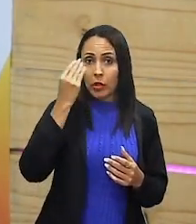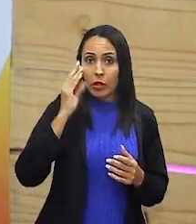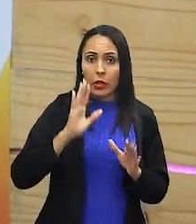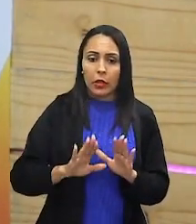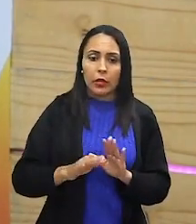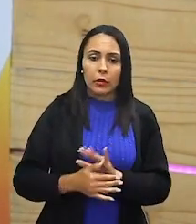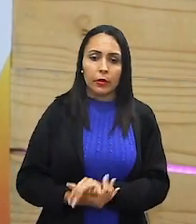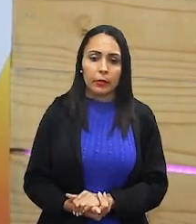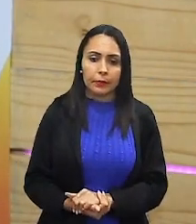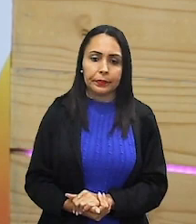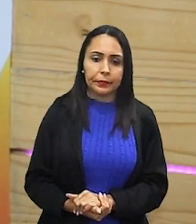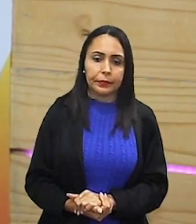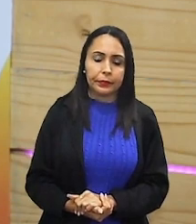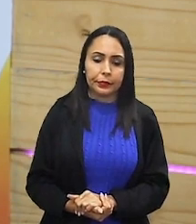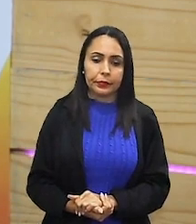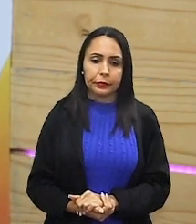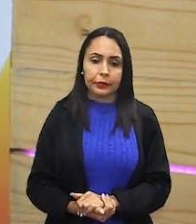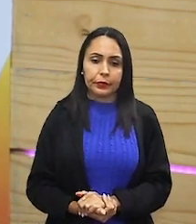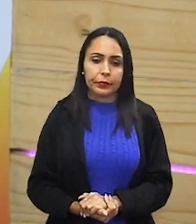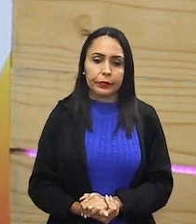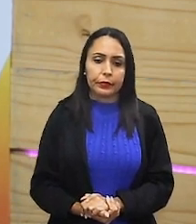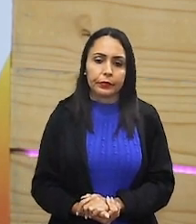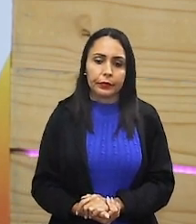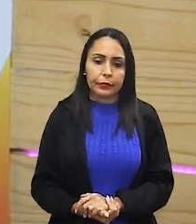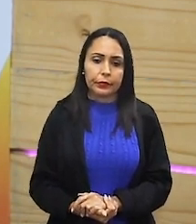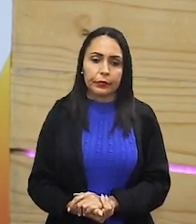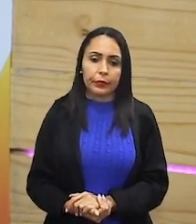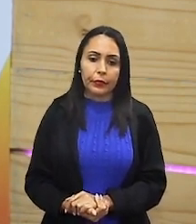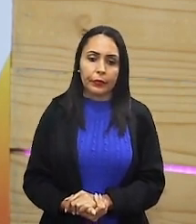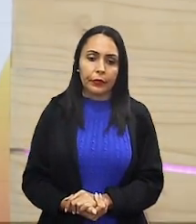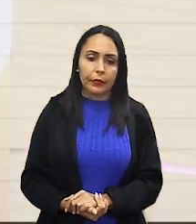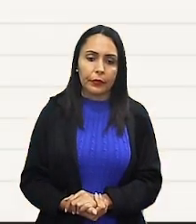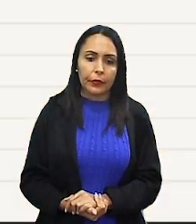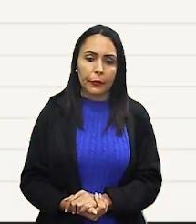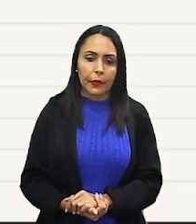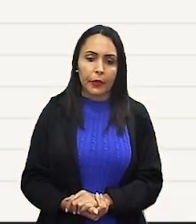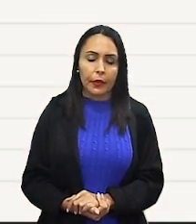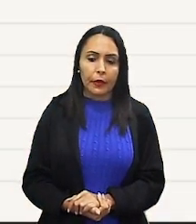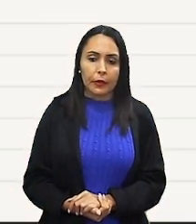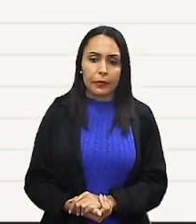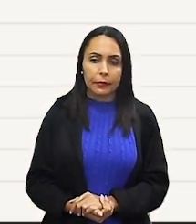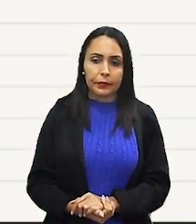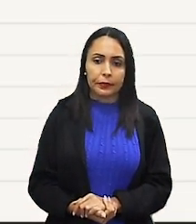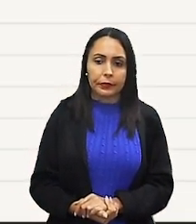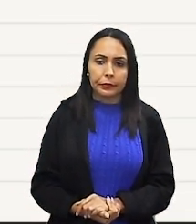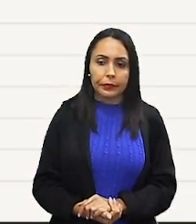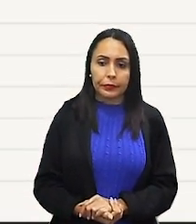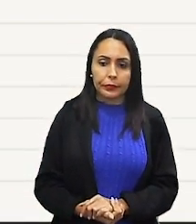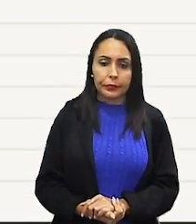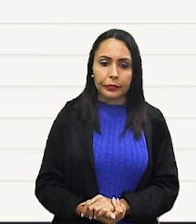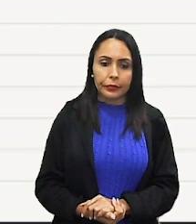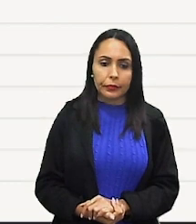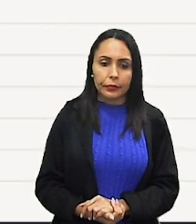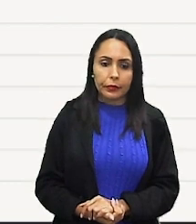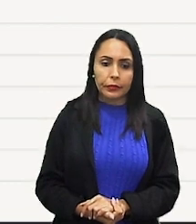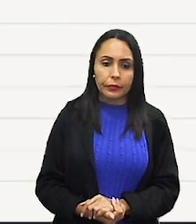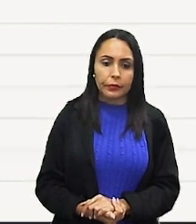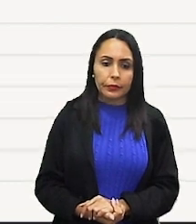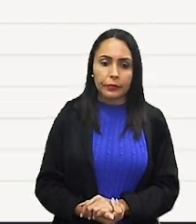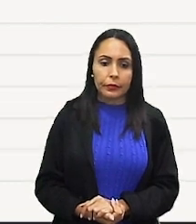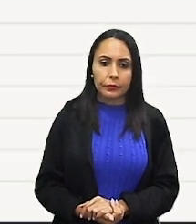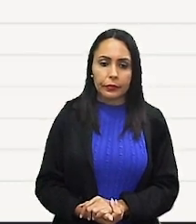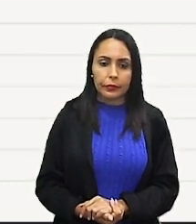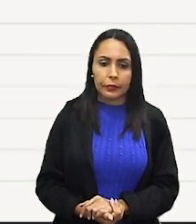Acho que pode botar fora. Boto, olha. E lembre que quando ele não está na célula, eu já disse isso. Ó, lembre que quando ele tá fora